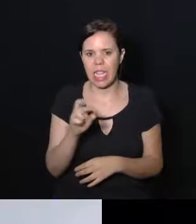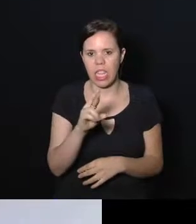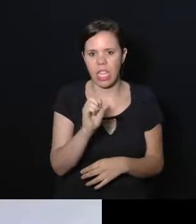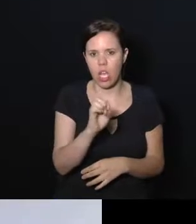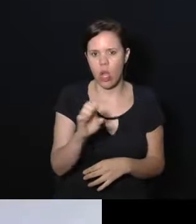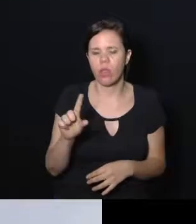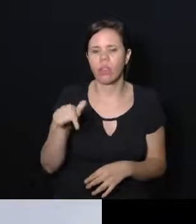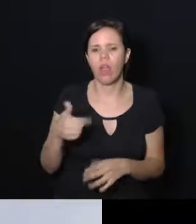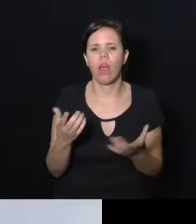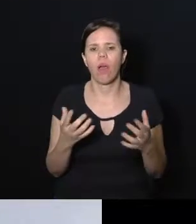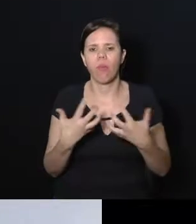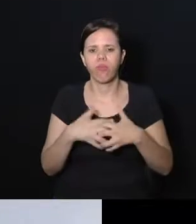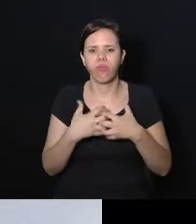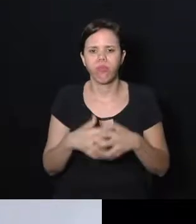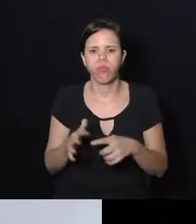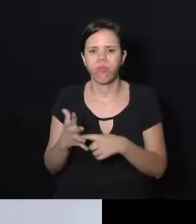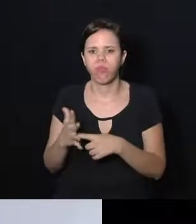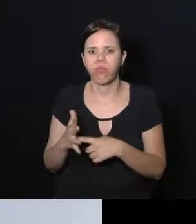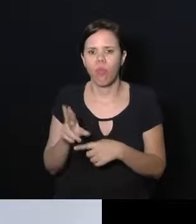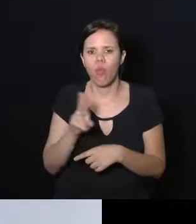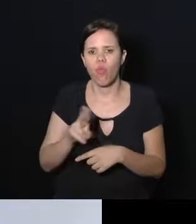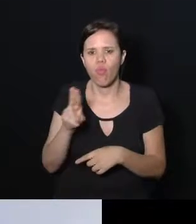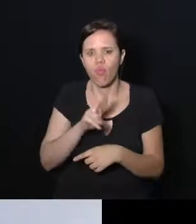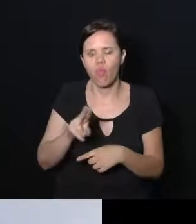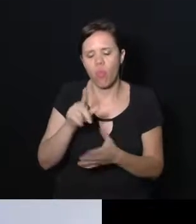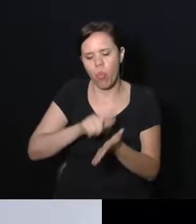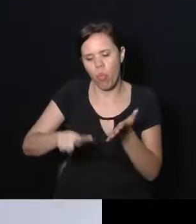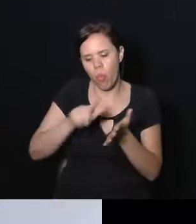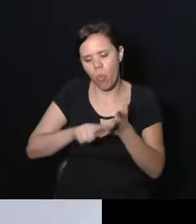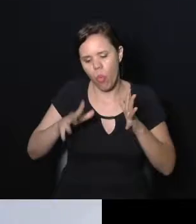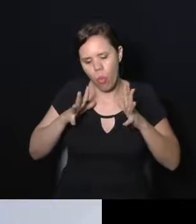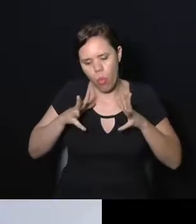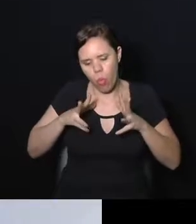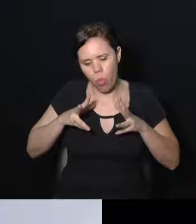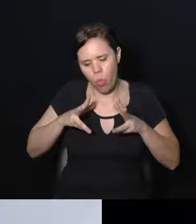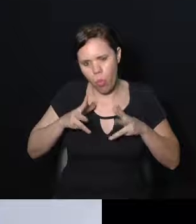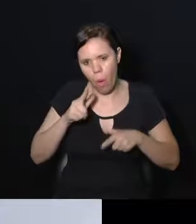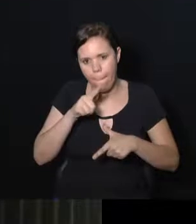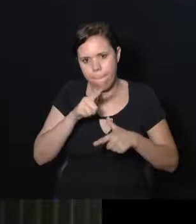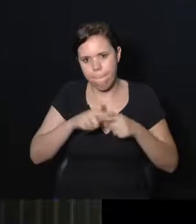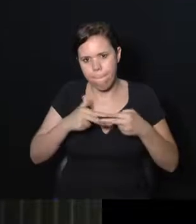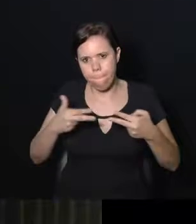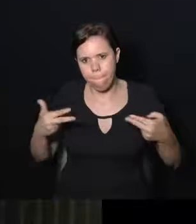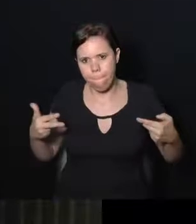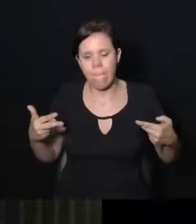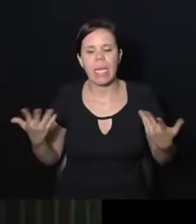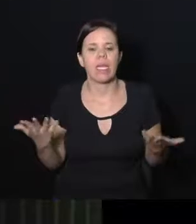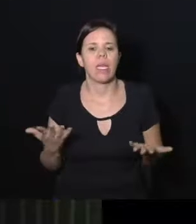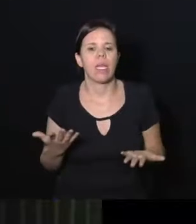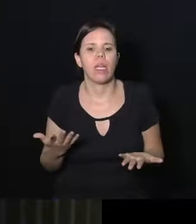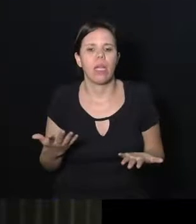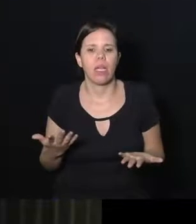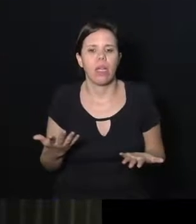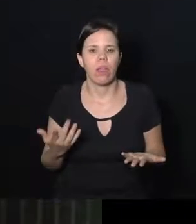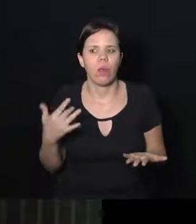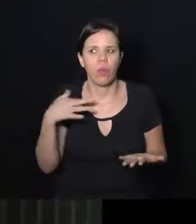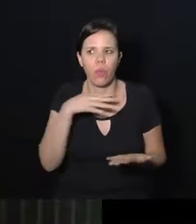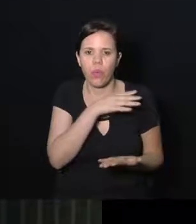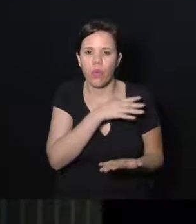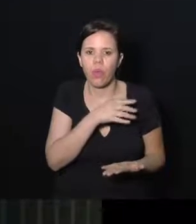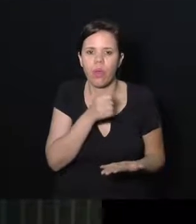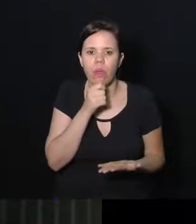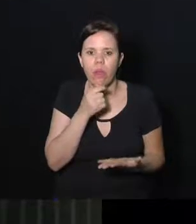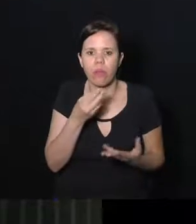autoclave é um aparelho utilizado para esterilizar materiais e artigos médico-hospitalares por meio do calor úmido